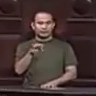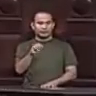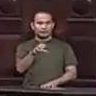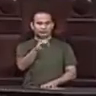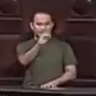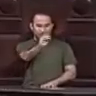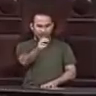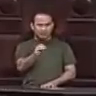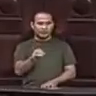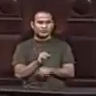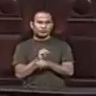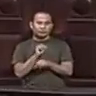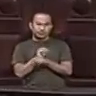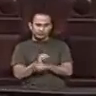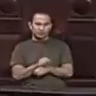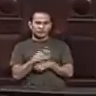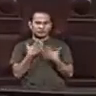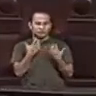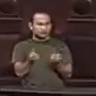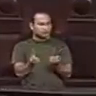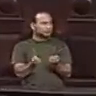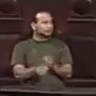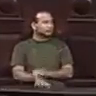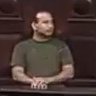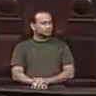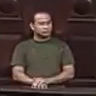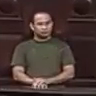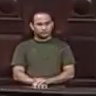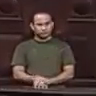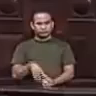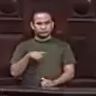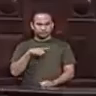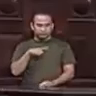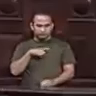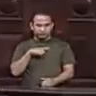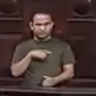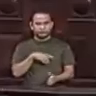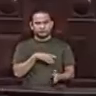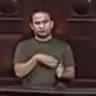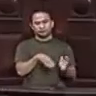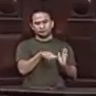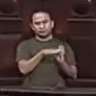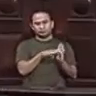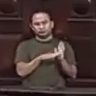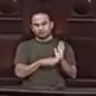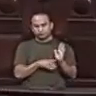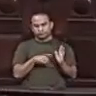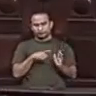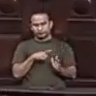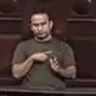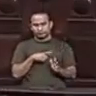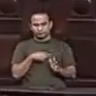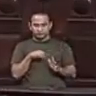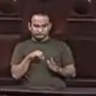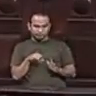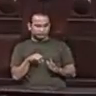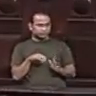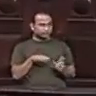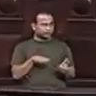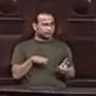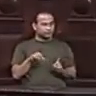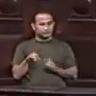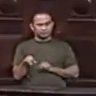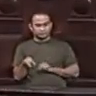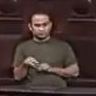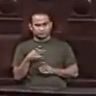lista aguardando a sua implementação. Presidente, nós temos uma relação republicana dentro dessa casa. Se Vossa Quero Excelência... mantê-la.